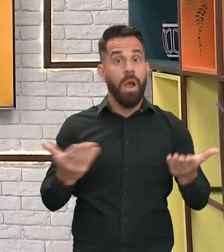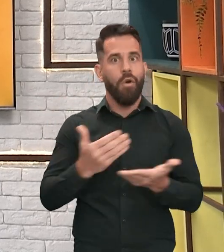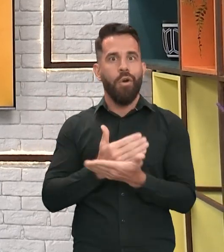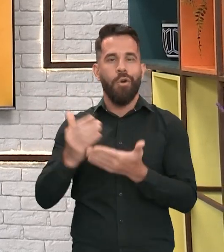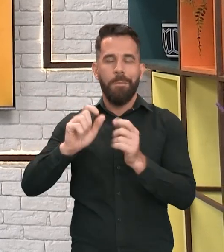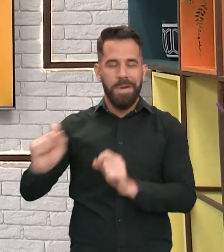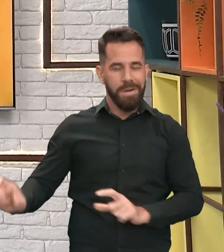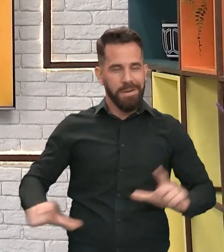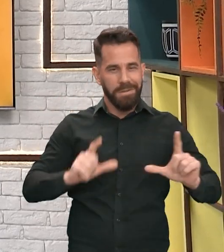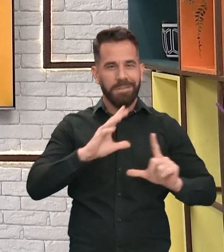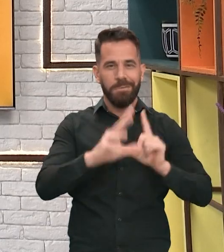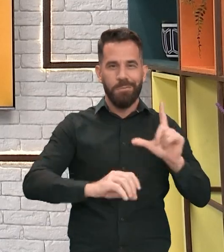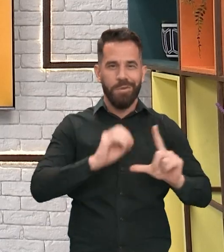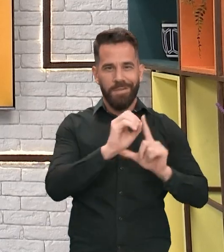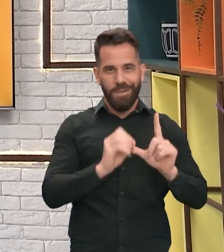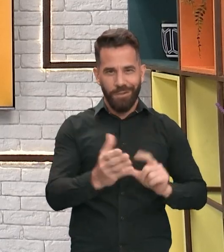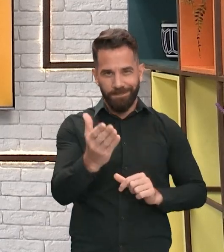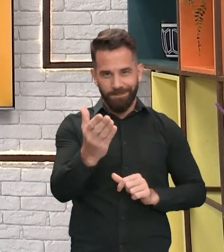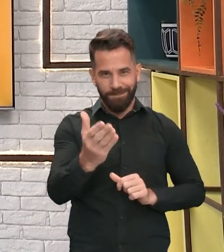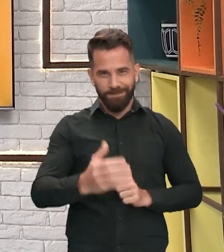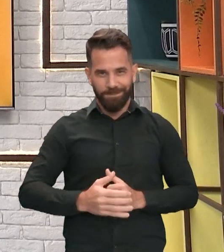Mundo UFG, que já está no ar.